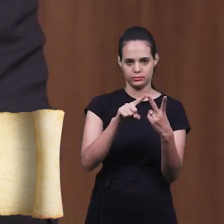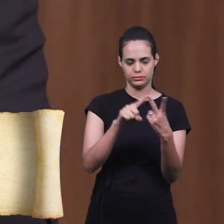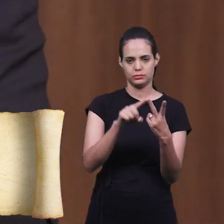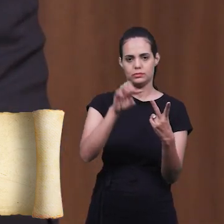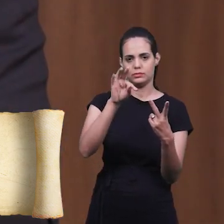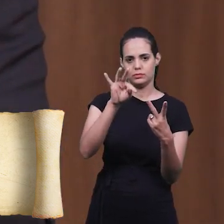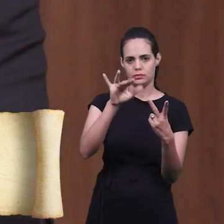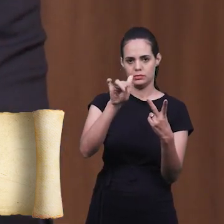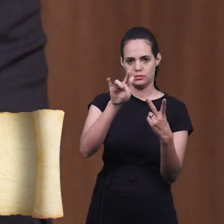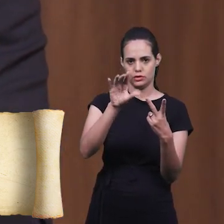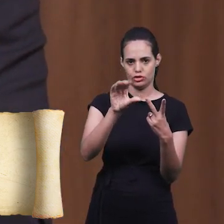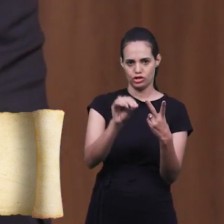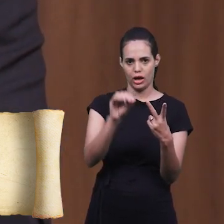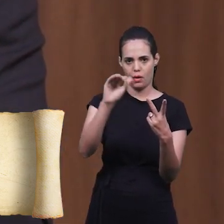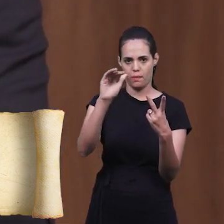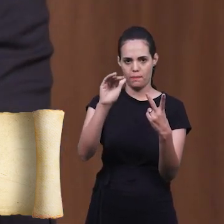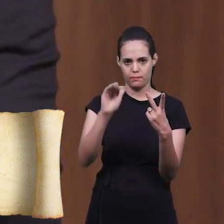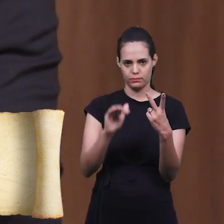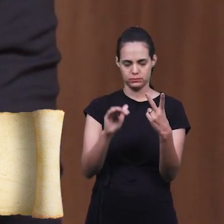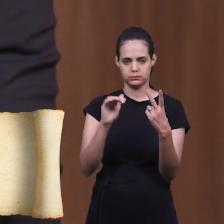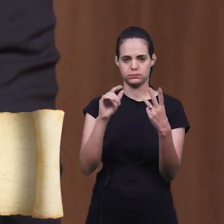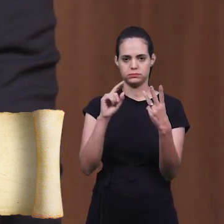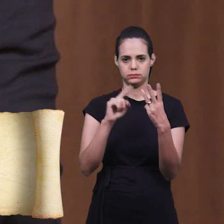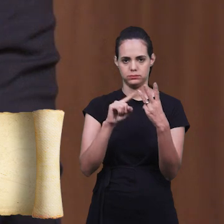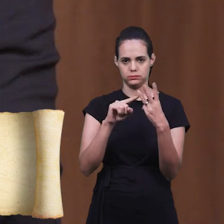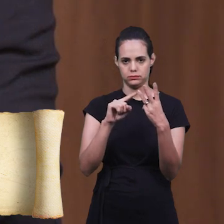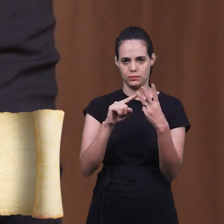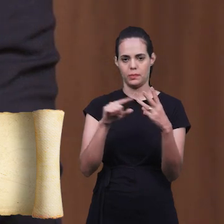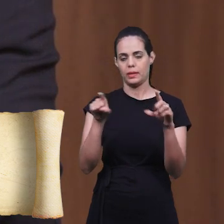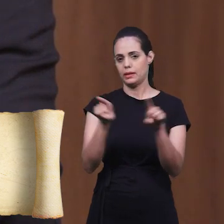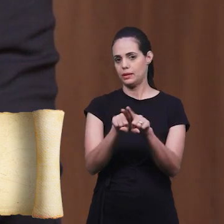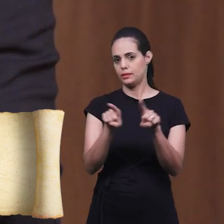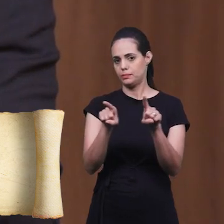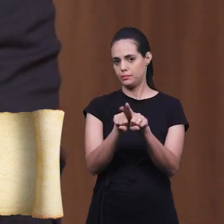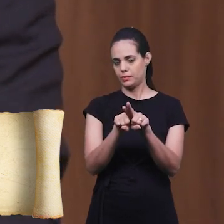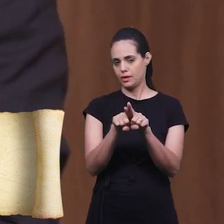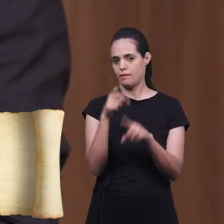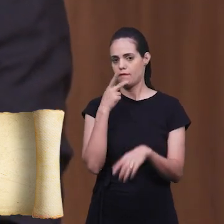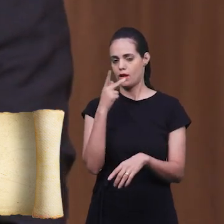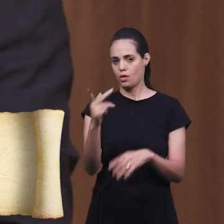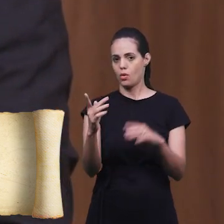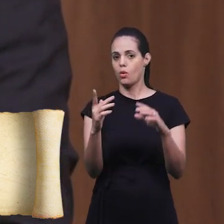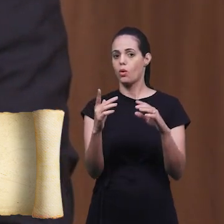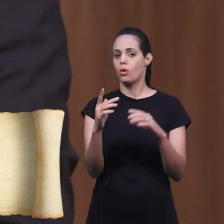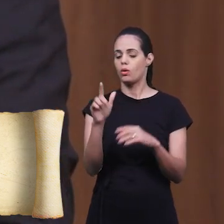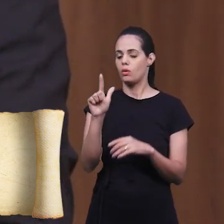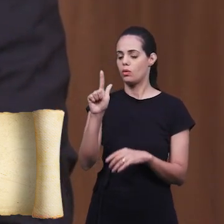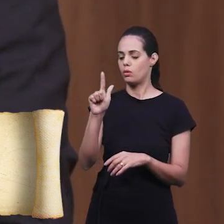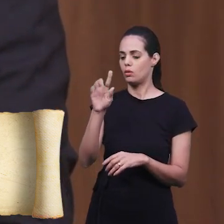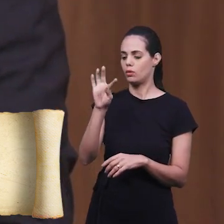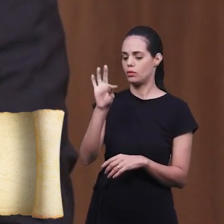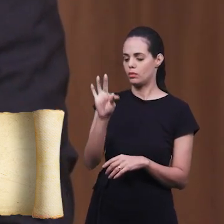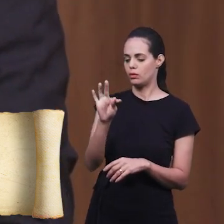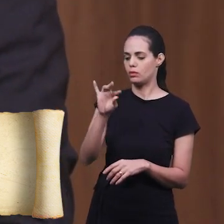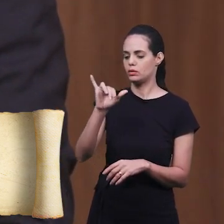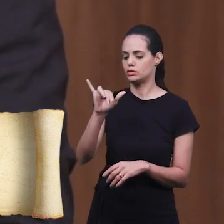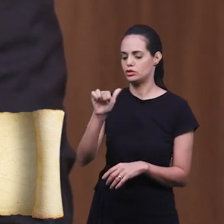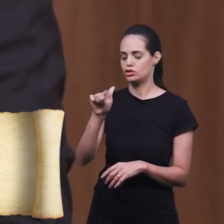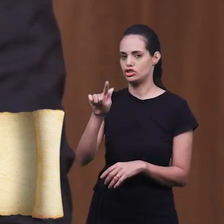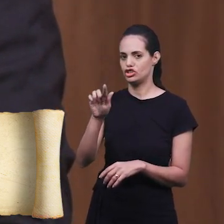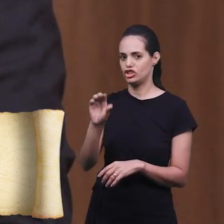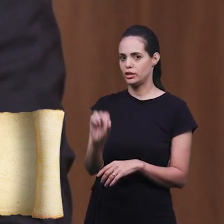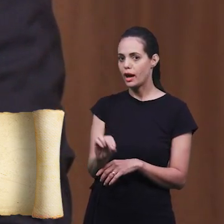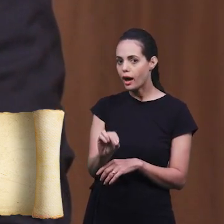de Tiago, o Menor, ambos do colégio apostólico. E agora estamos falando de um Tiago